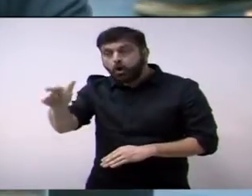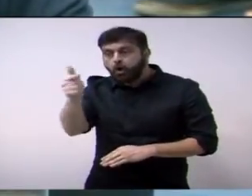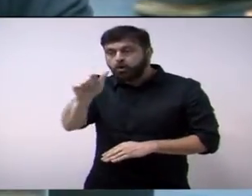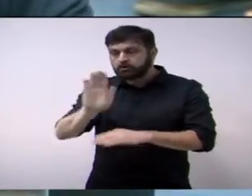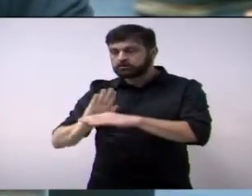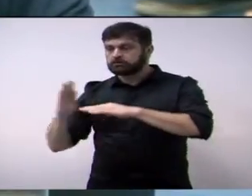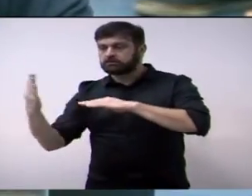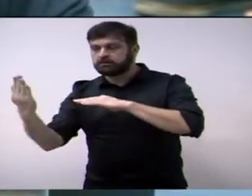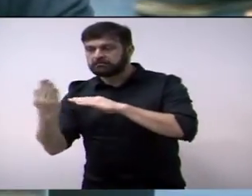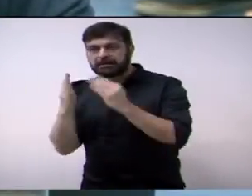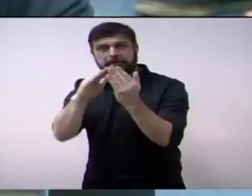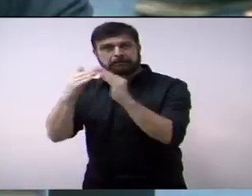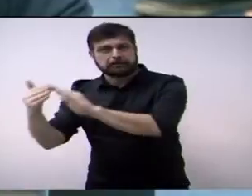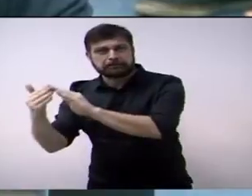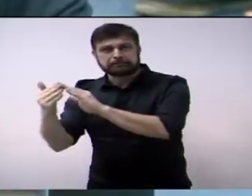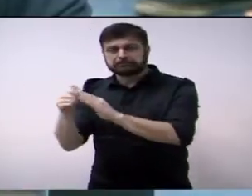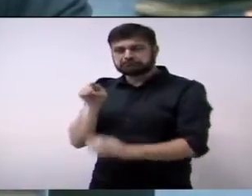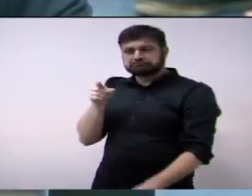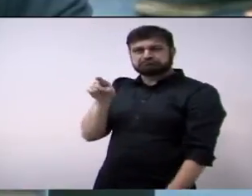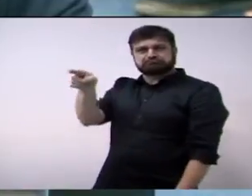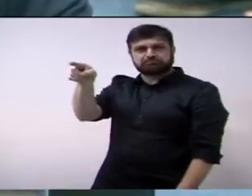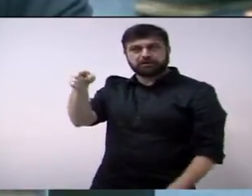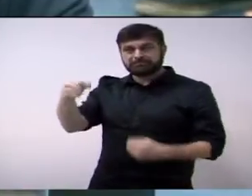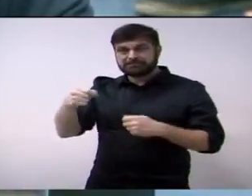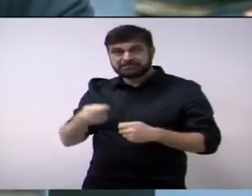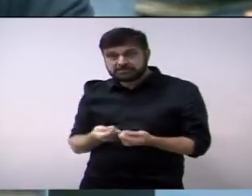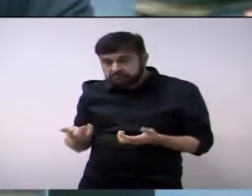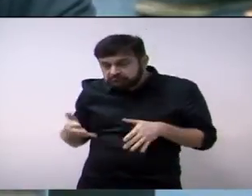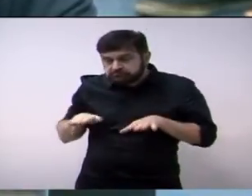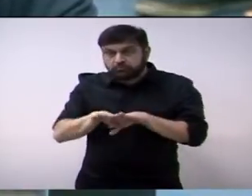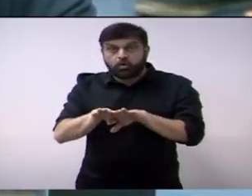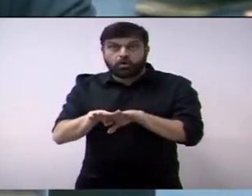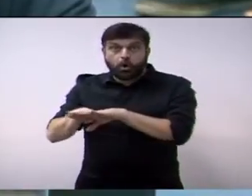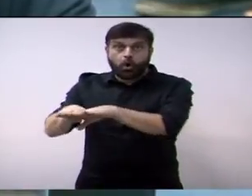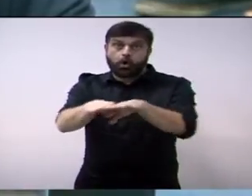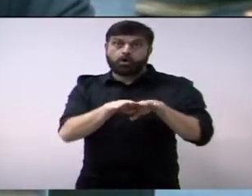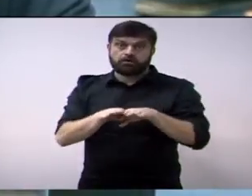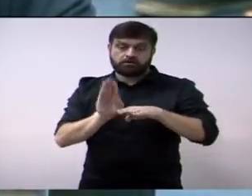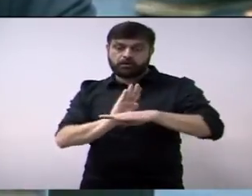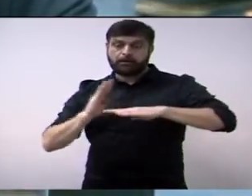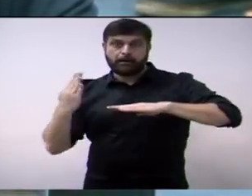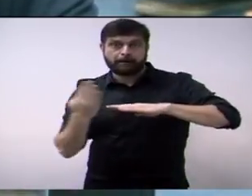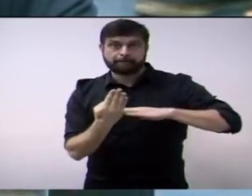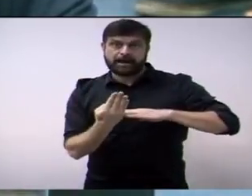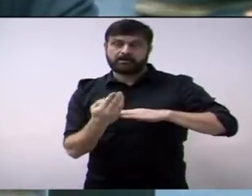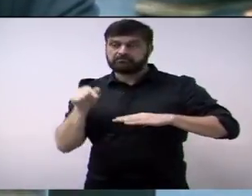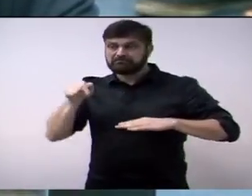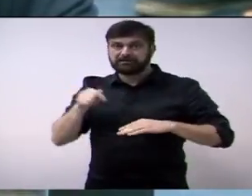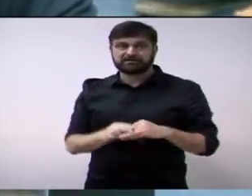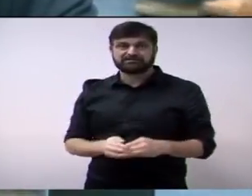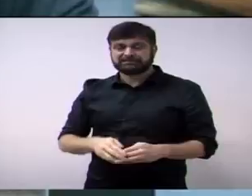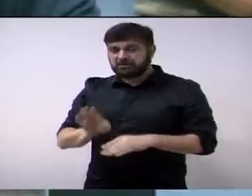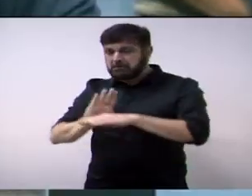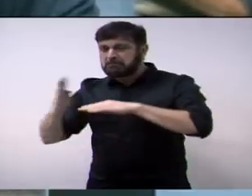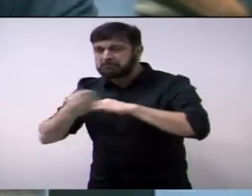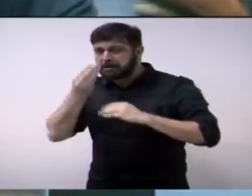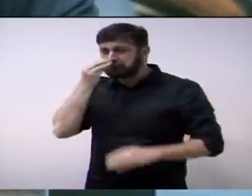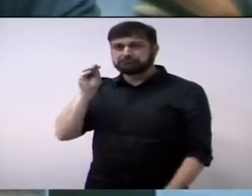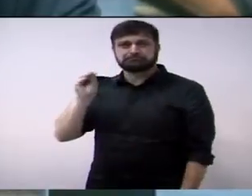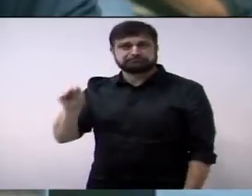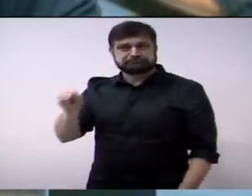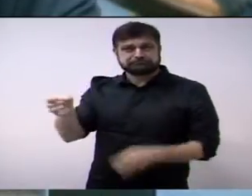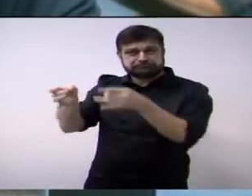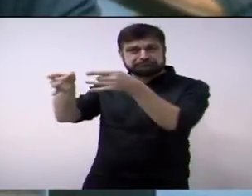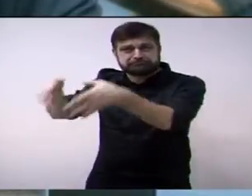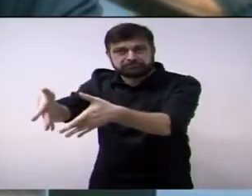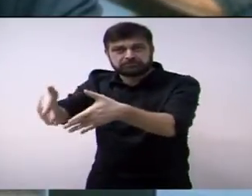falando há muitos anos. E, como bem disse, está chegando mais uma eleição aí para deputados e esse projeto de tanta relevância, não só para Paulínia, mas